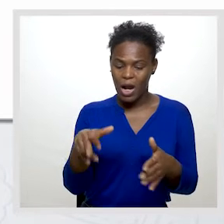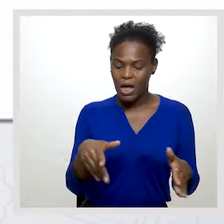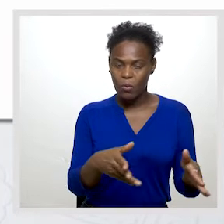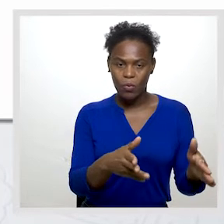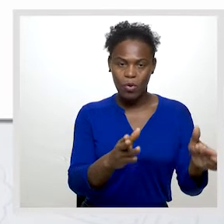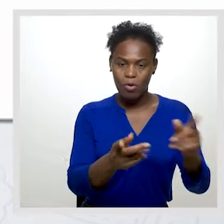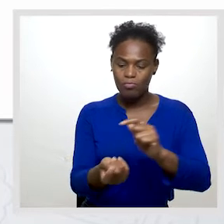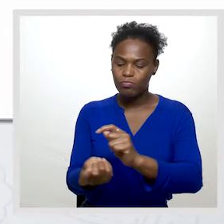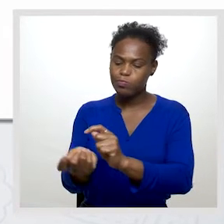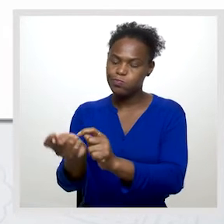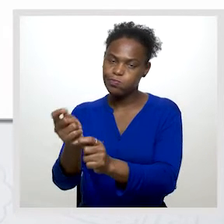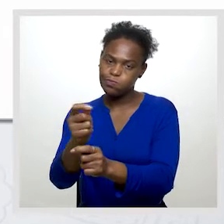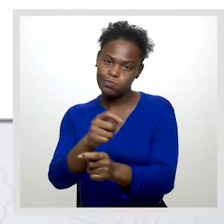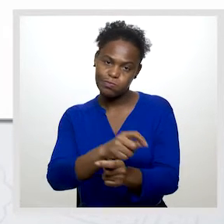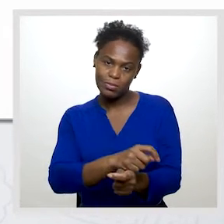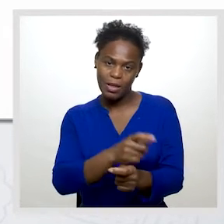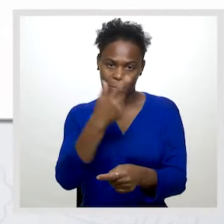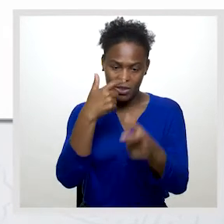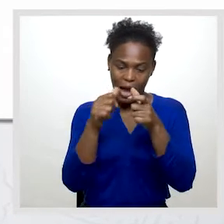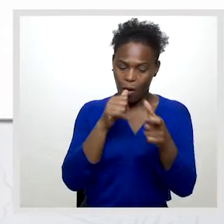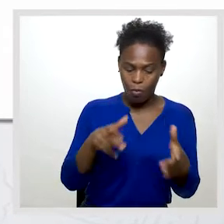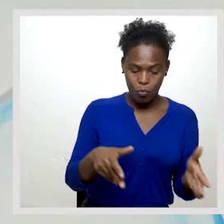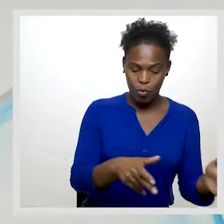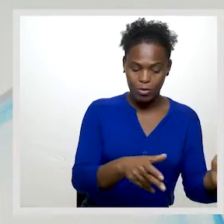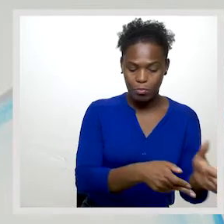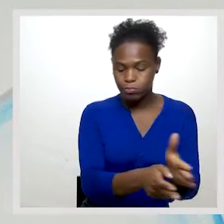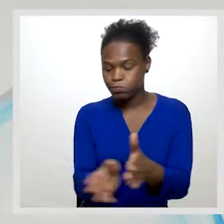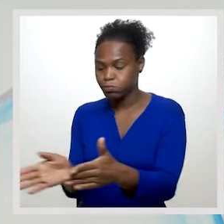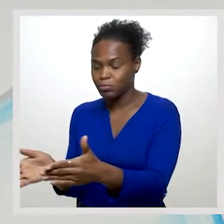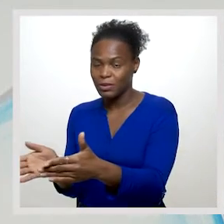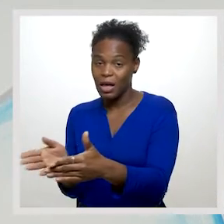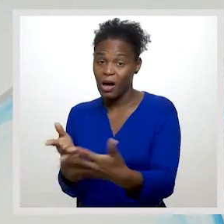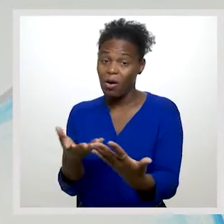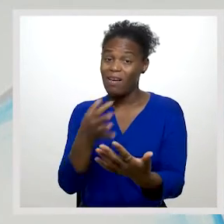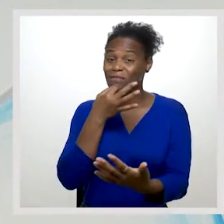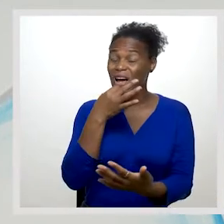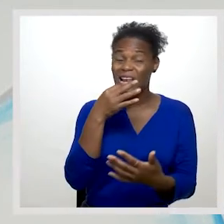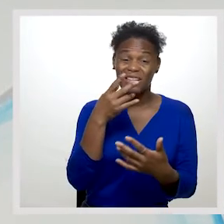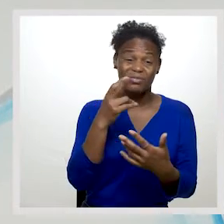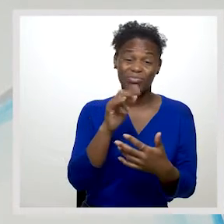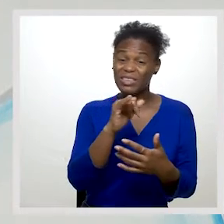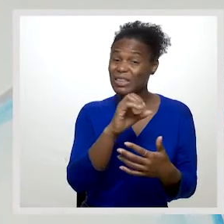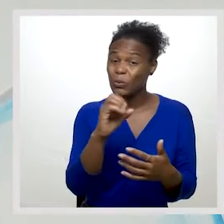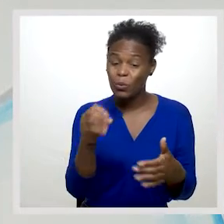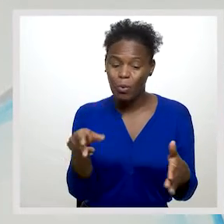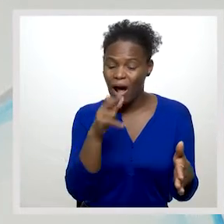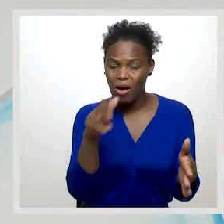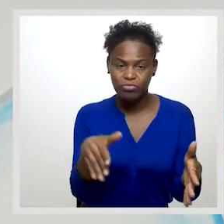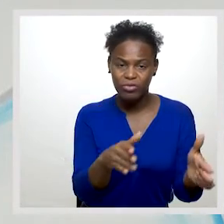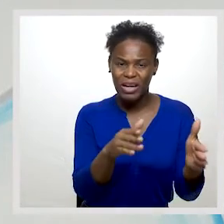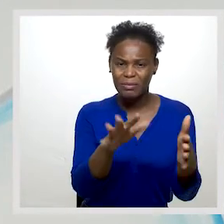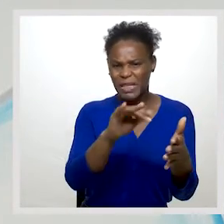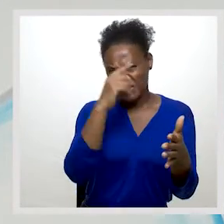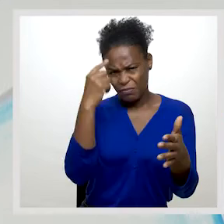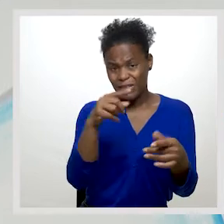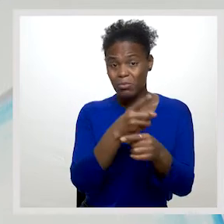rios. Bem, falar dos rios é um pouco abstrato porque nós em Cabo Verde não temos rios. Mas o